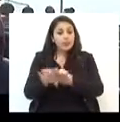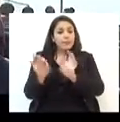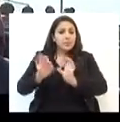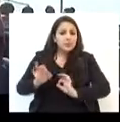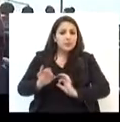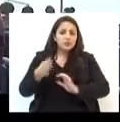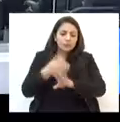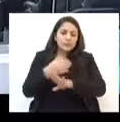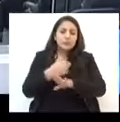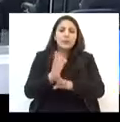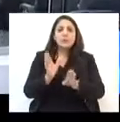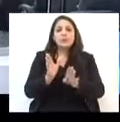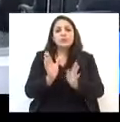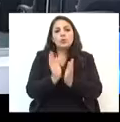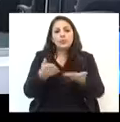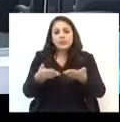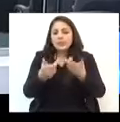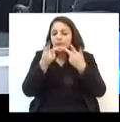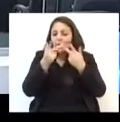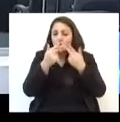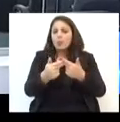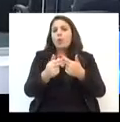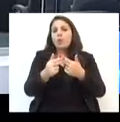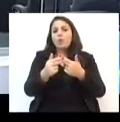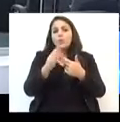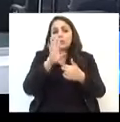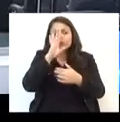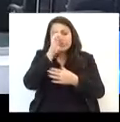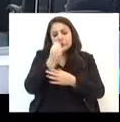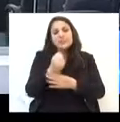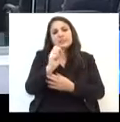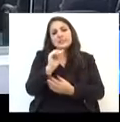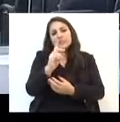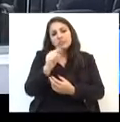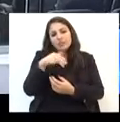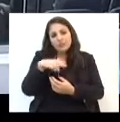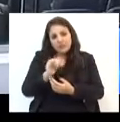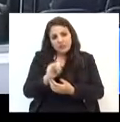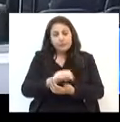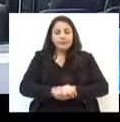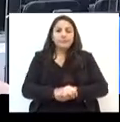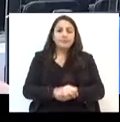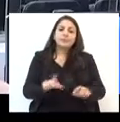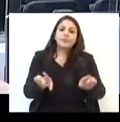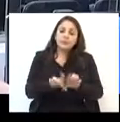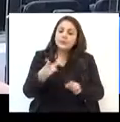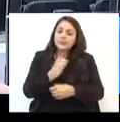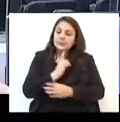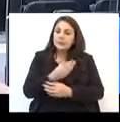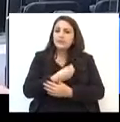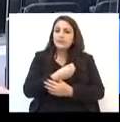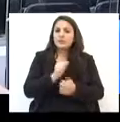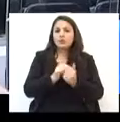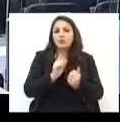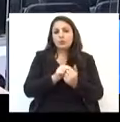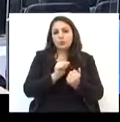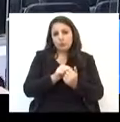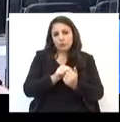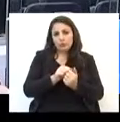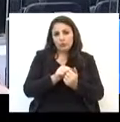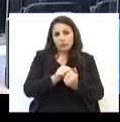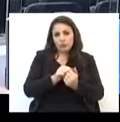um comitê nos mesmos moldes deste existente na Câmara de Passo Fundo. Estava ali,